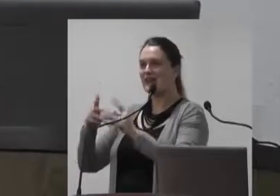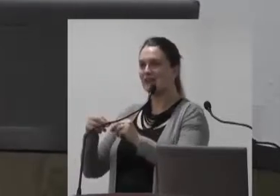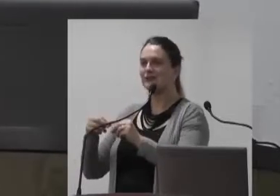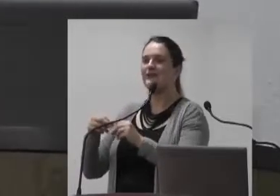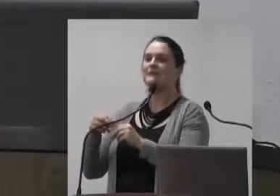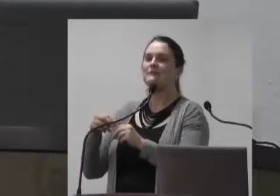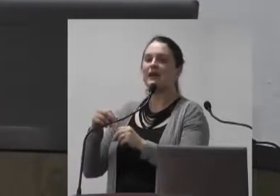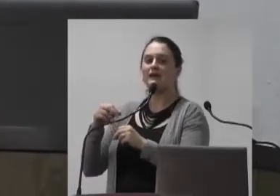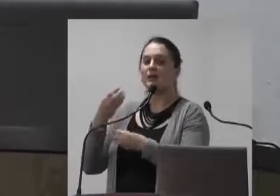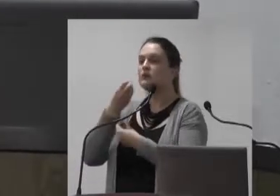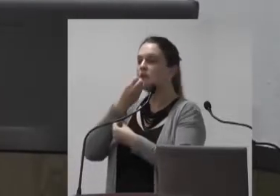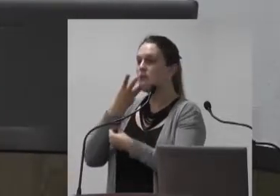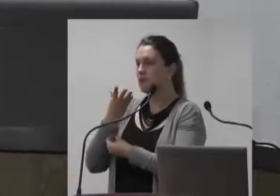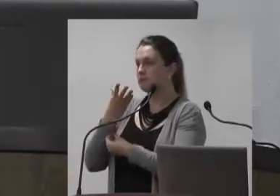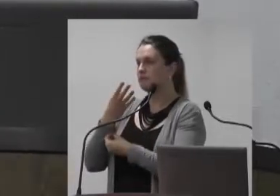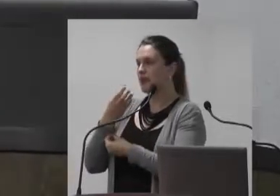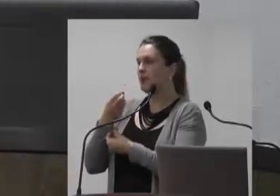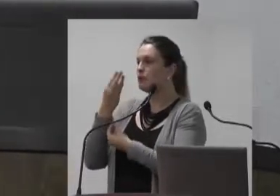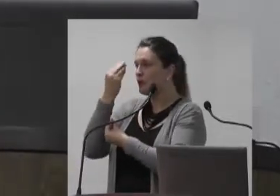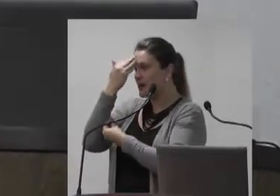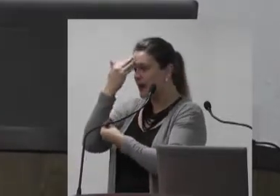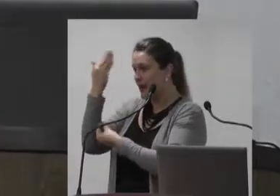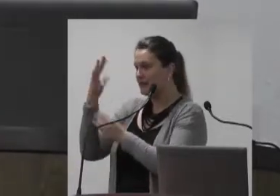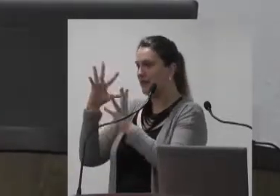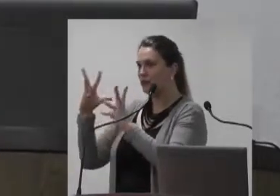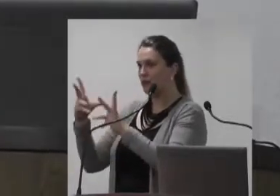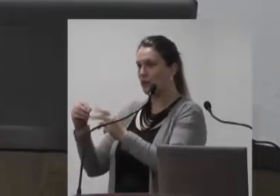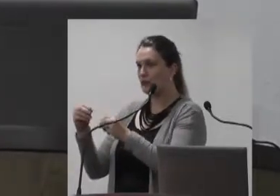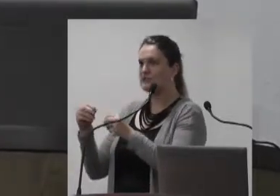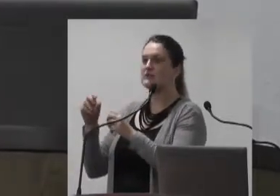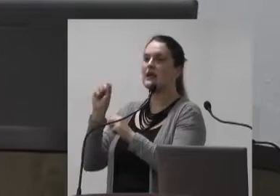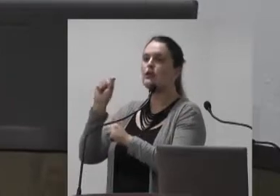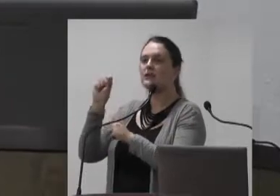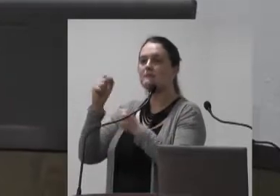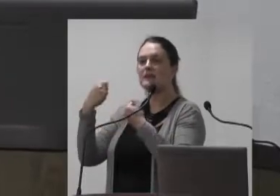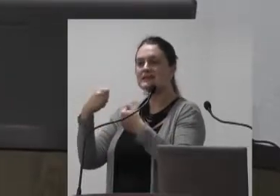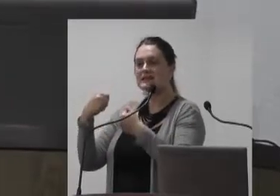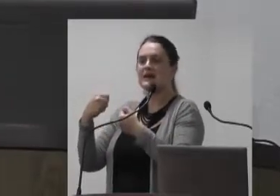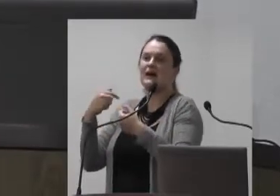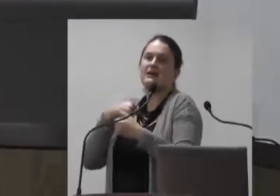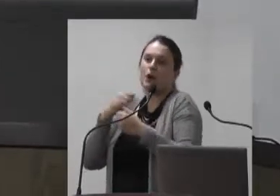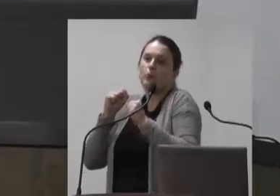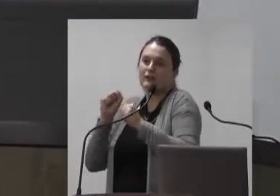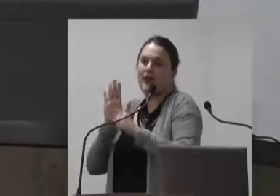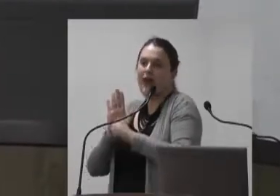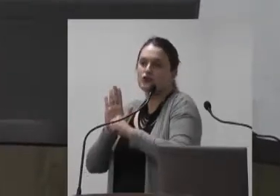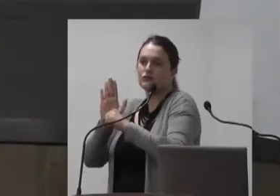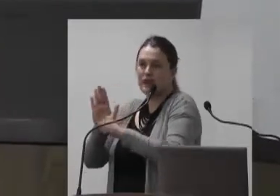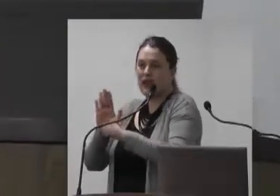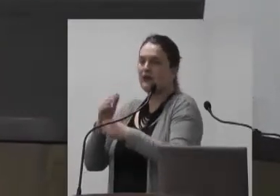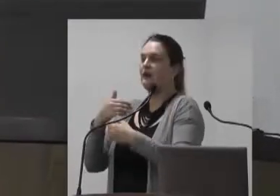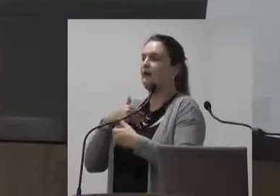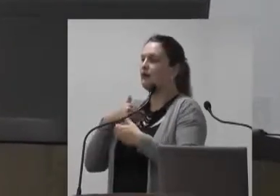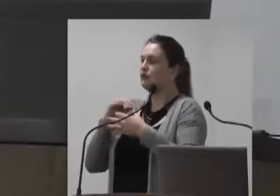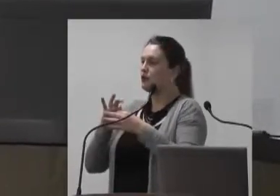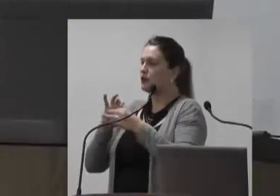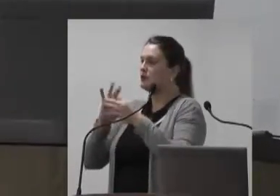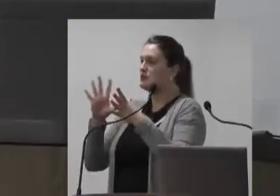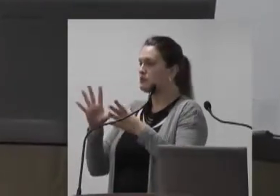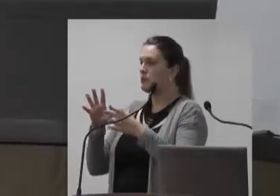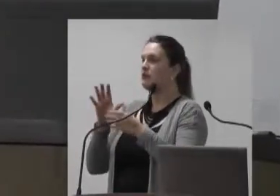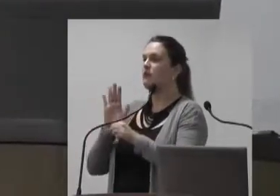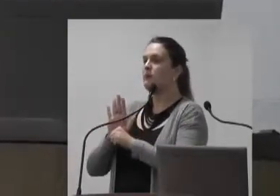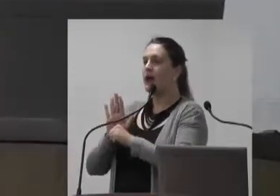tudo certo, né? Então, que bom, né? Muito obrigada a todos, né? E o que precisar e eu puder ajudar, eu